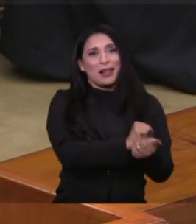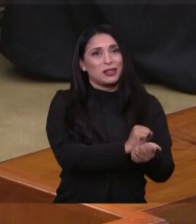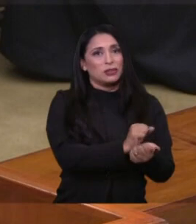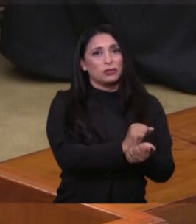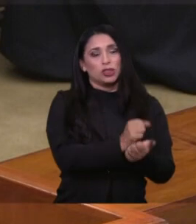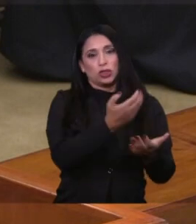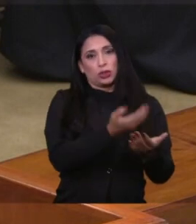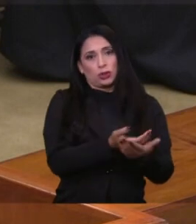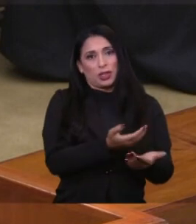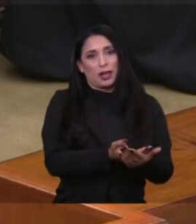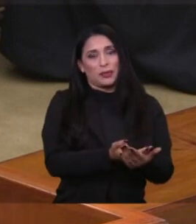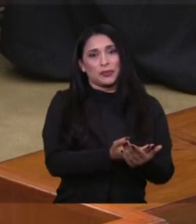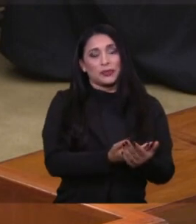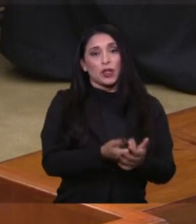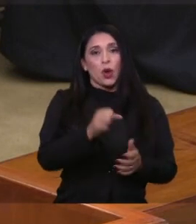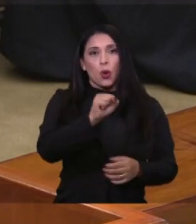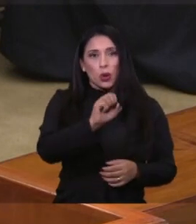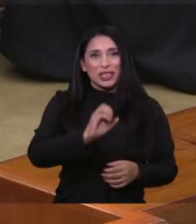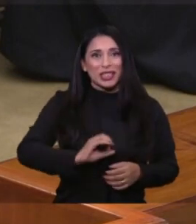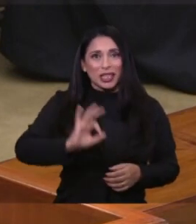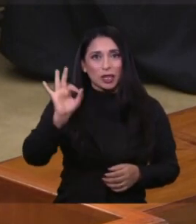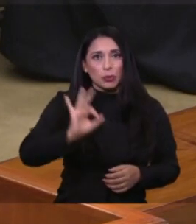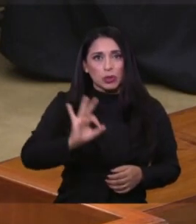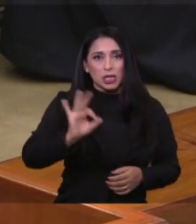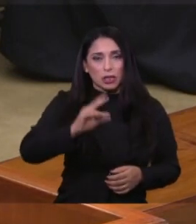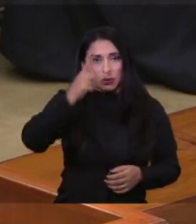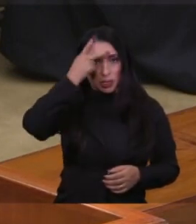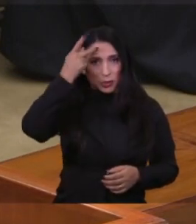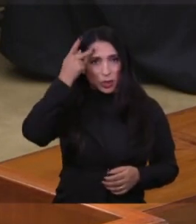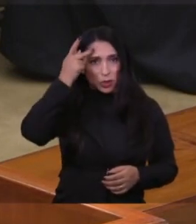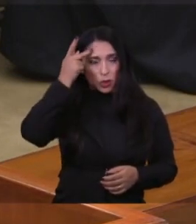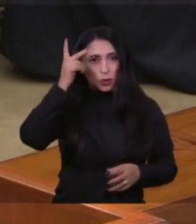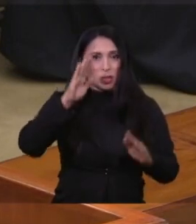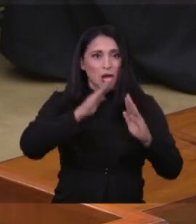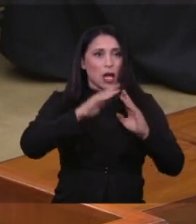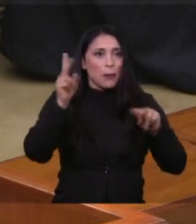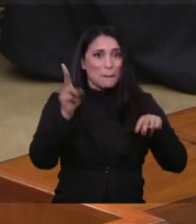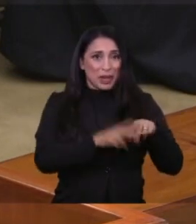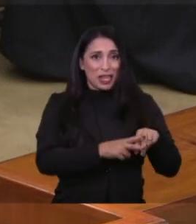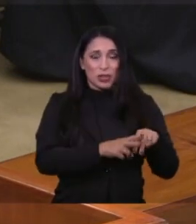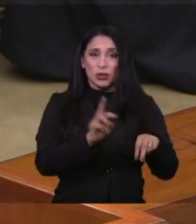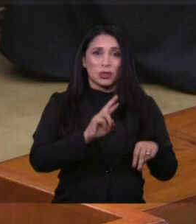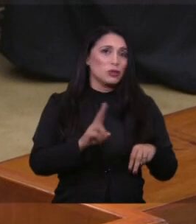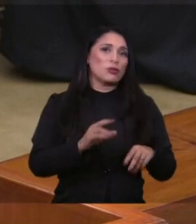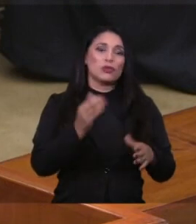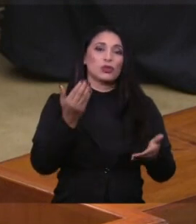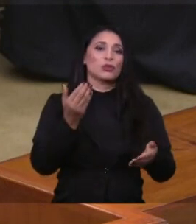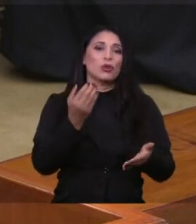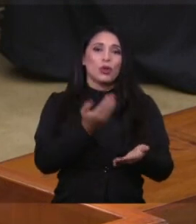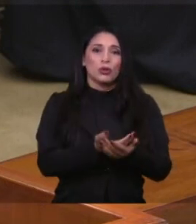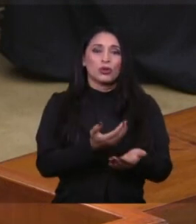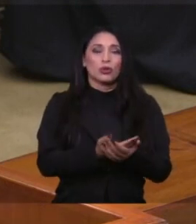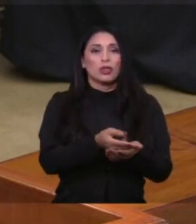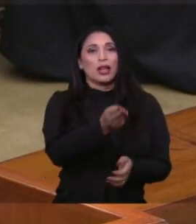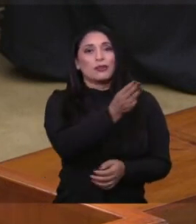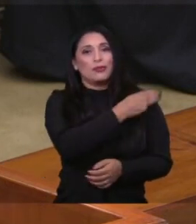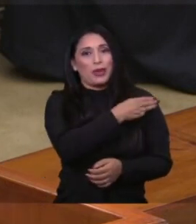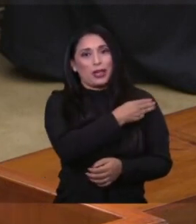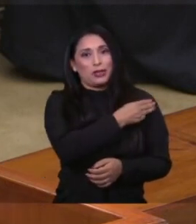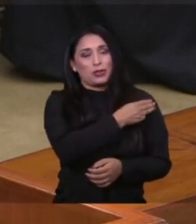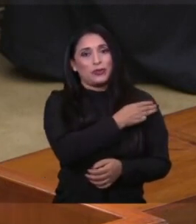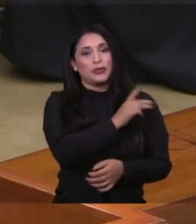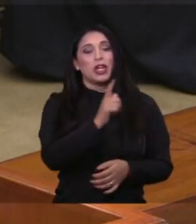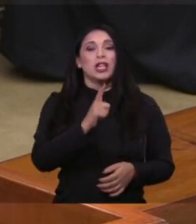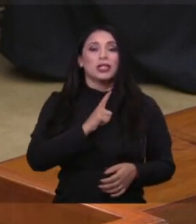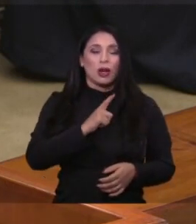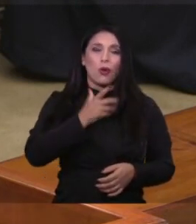médio. 80% das pessoas presas no Brasil não concluíram o ensino médio. E esses dados se cruzam.